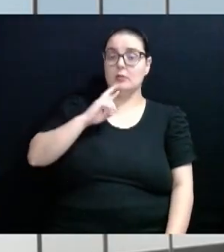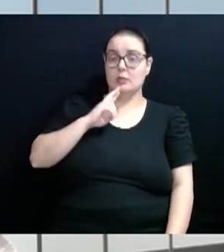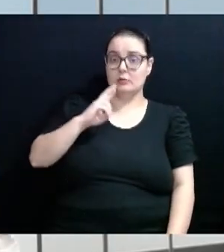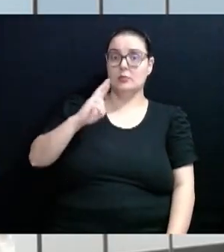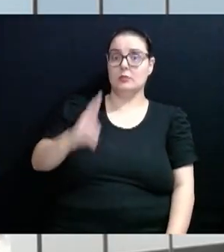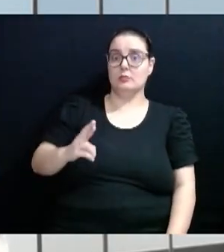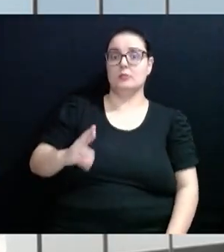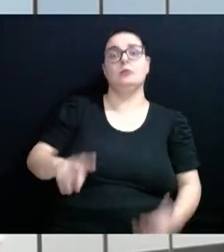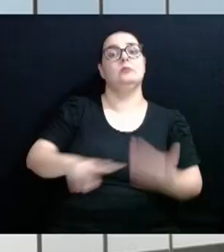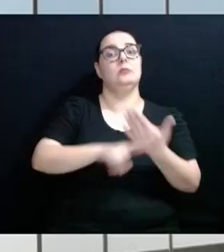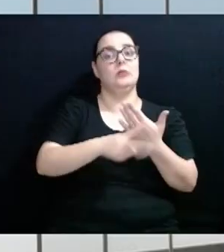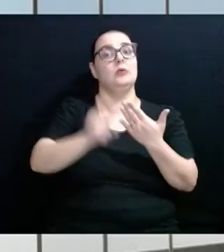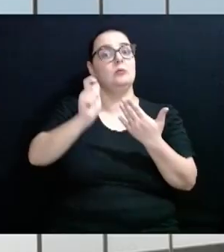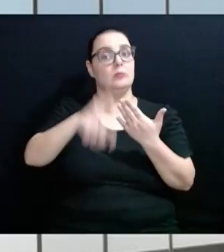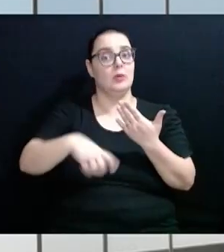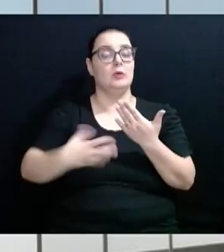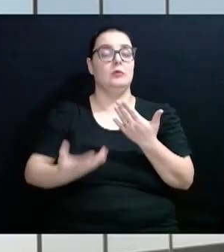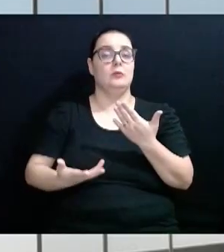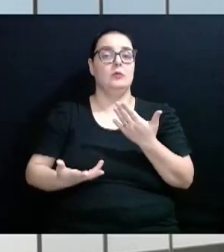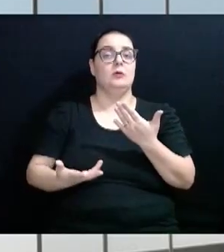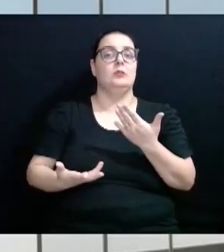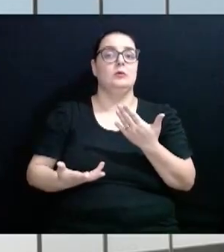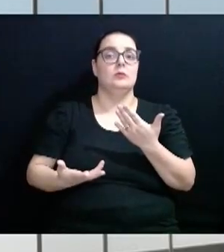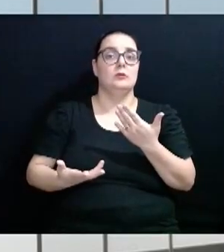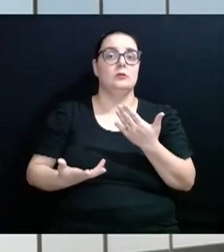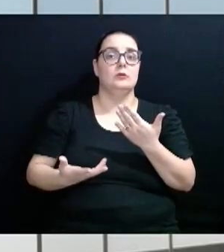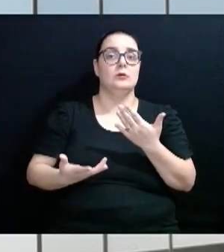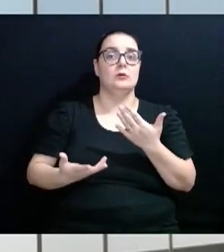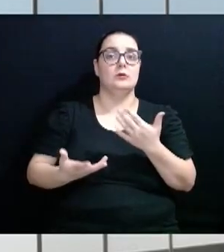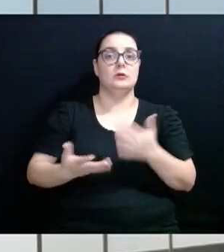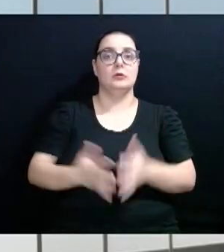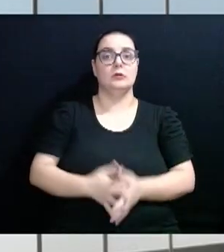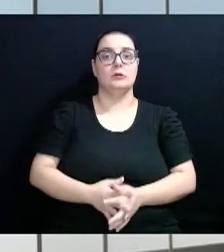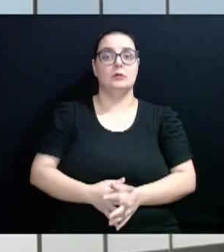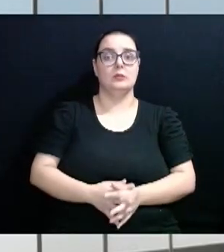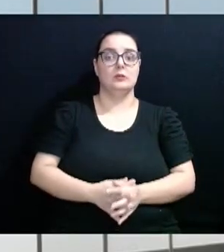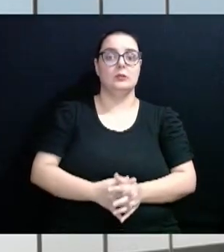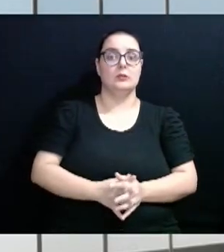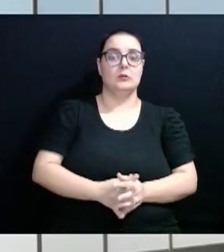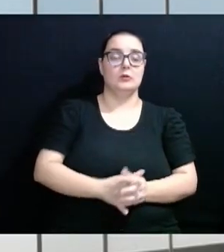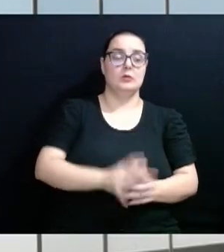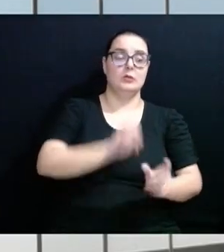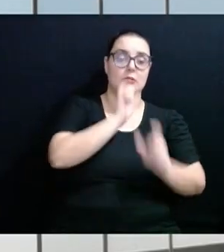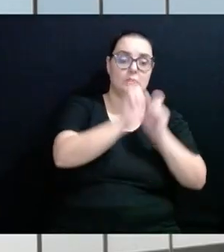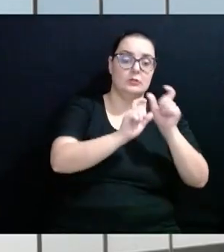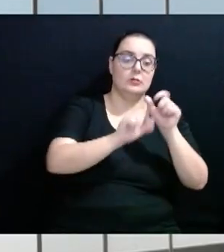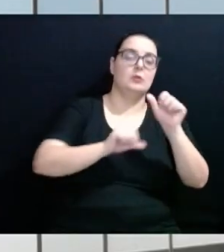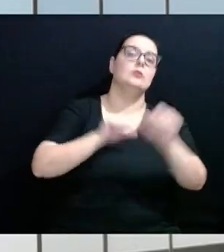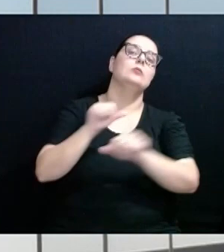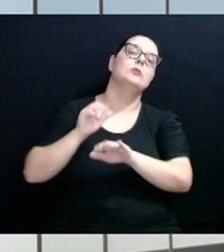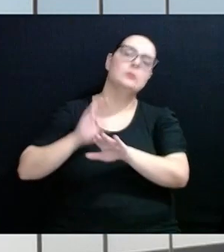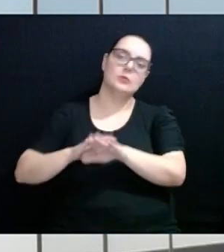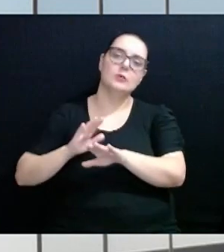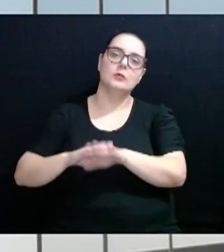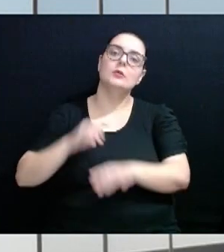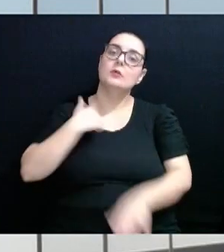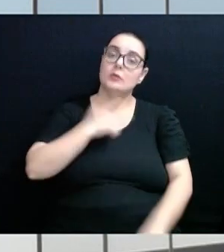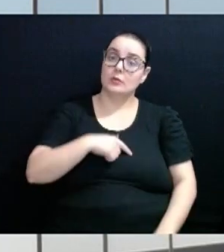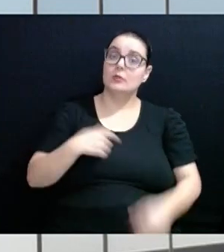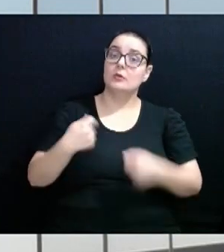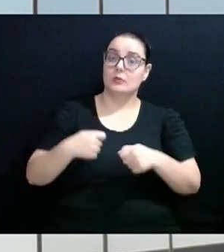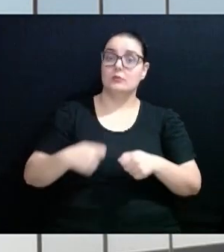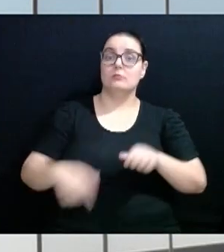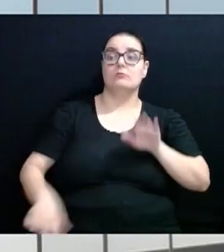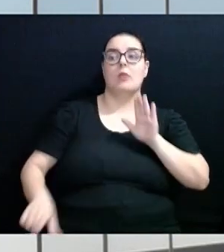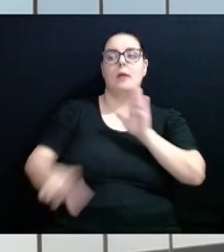que saiam do plano das palavras, né? E a gente, então, precisa ter legalidade para fazer